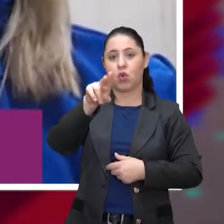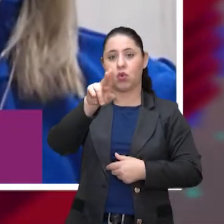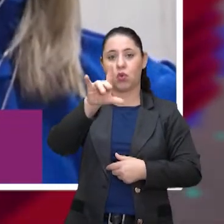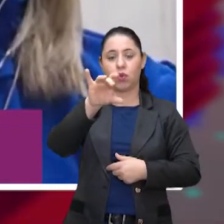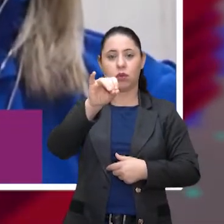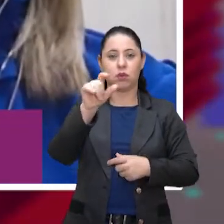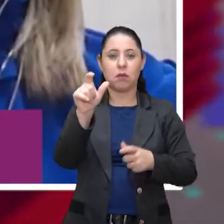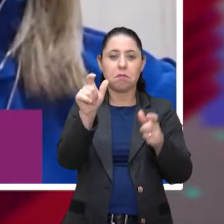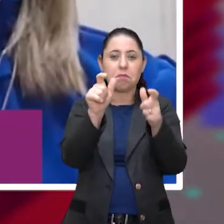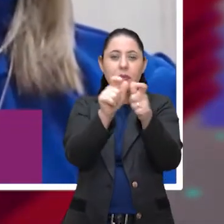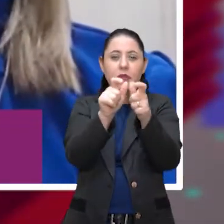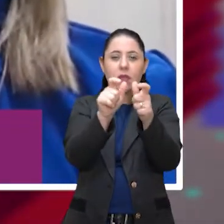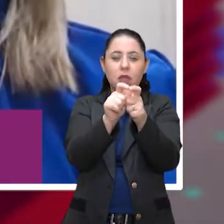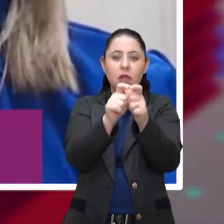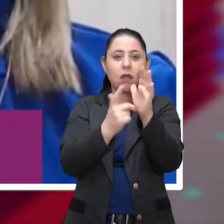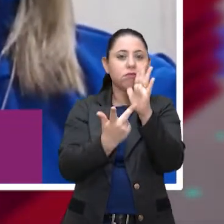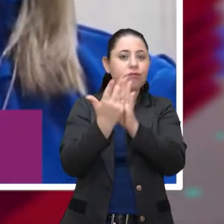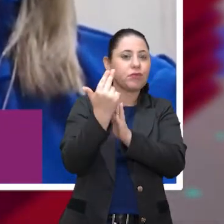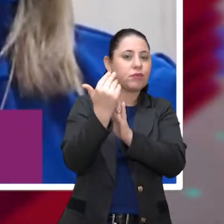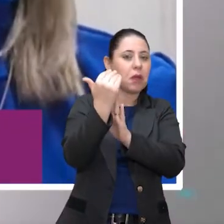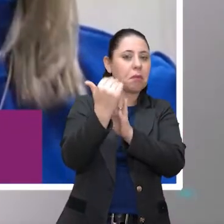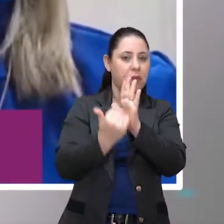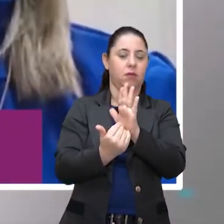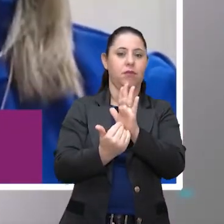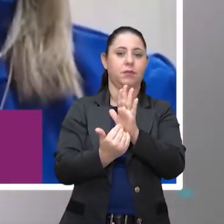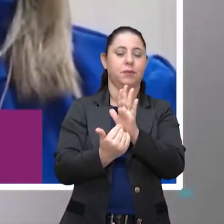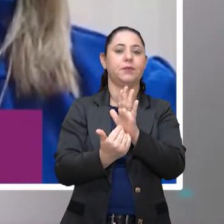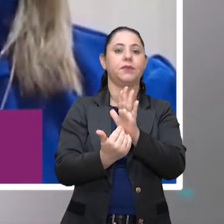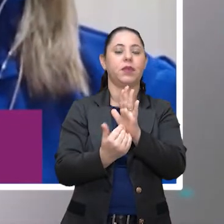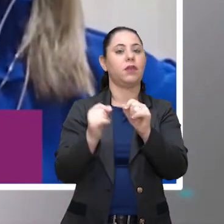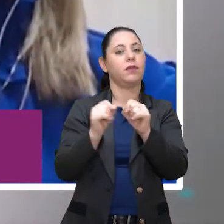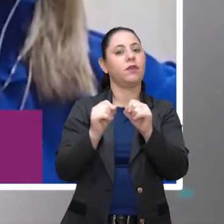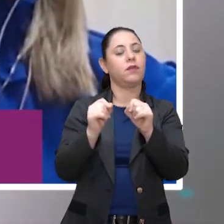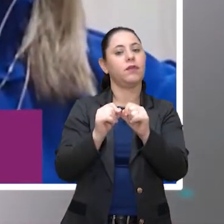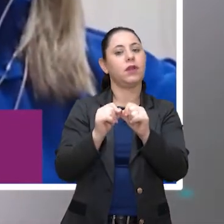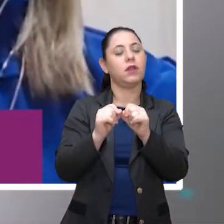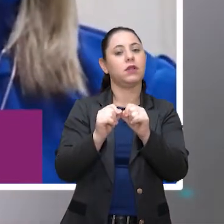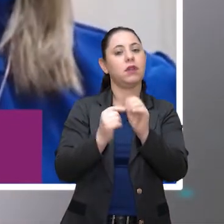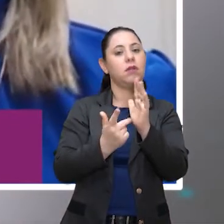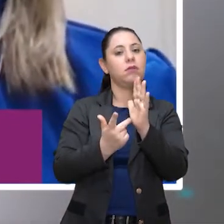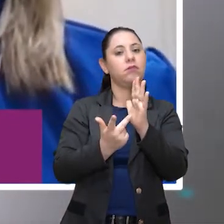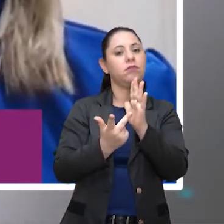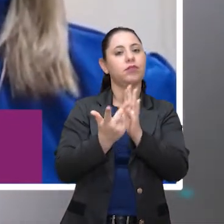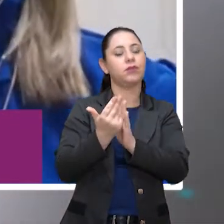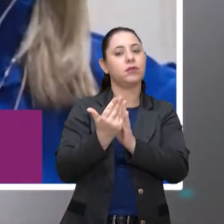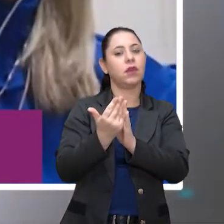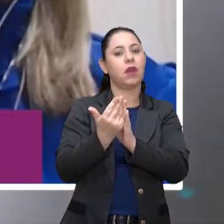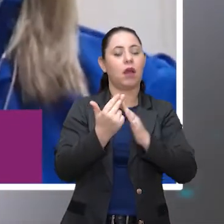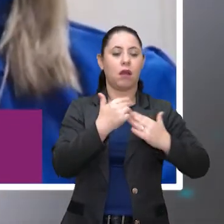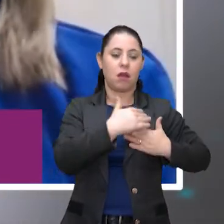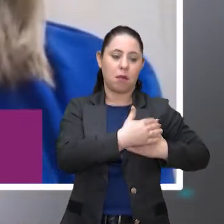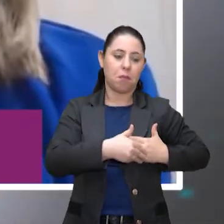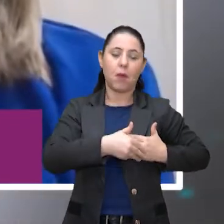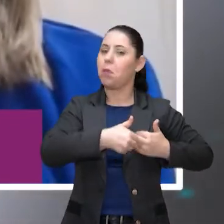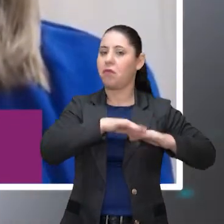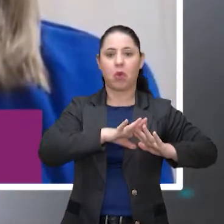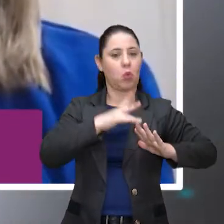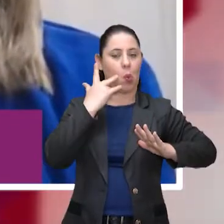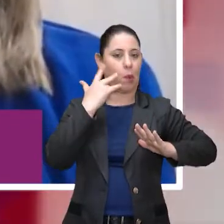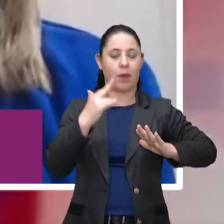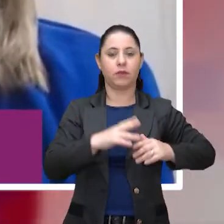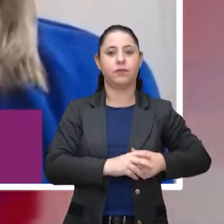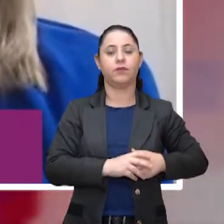os nódulos pequenos, as cirurgias são menores. A gente faz um tratamento cirúrgico na qual